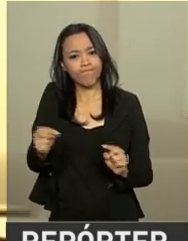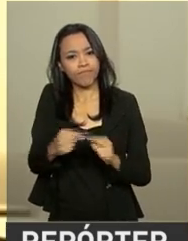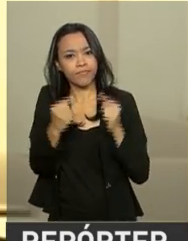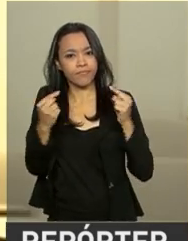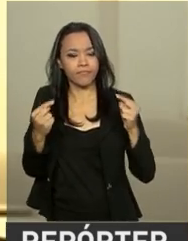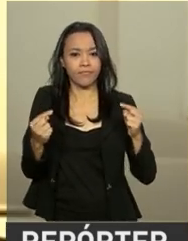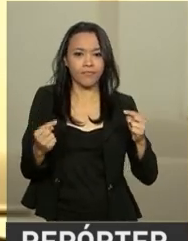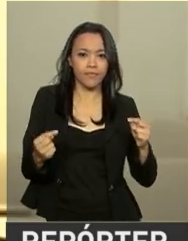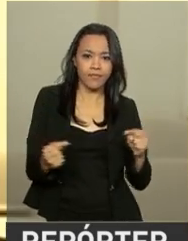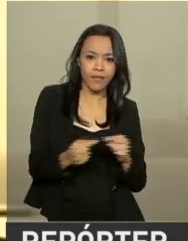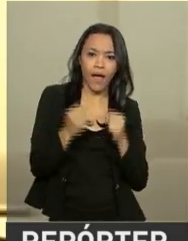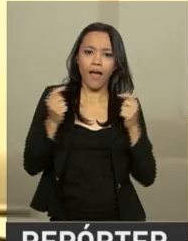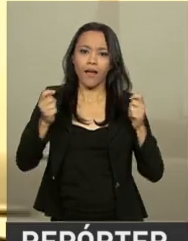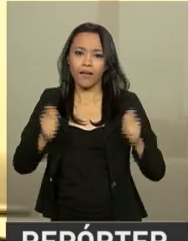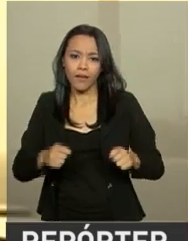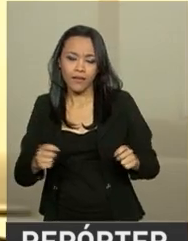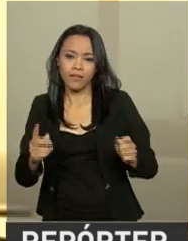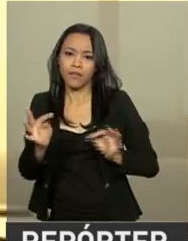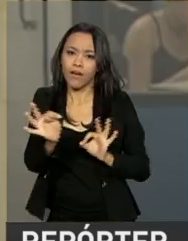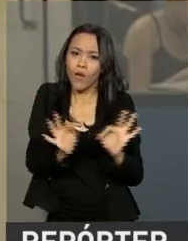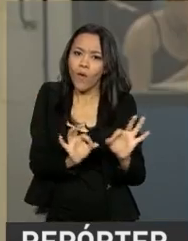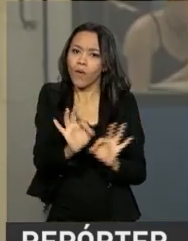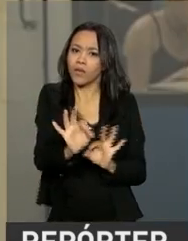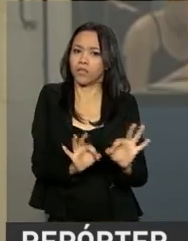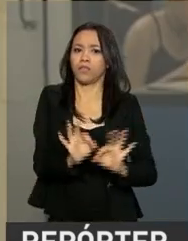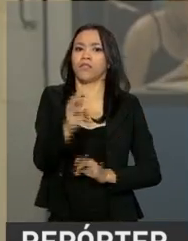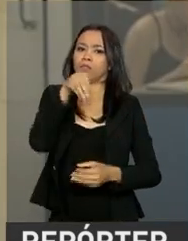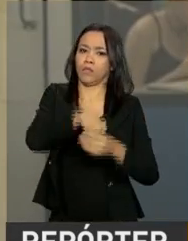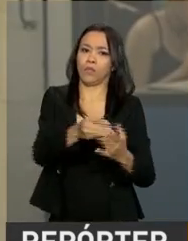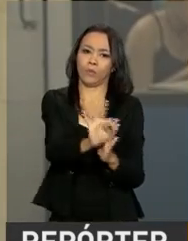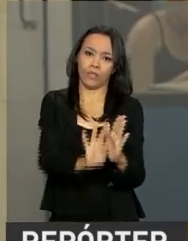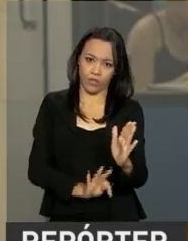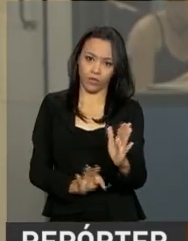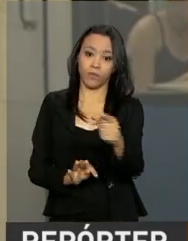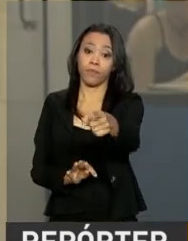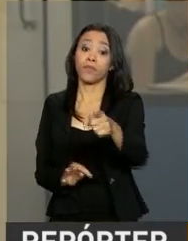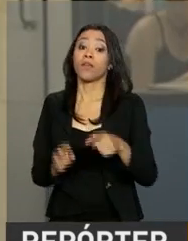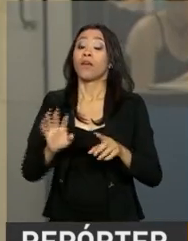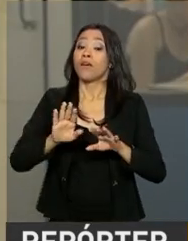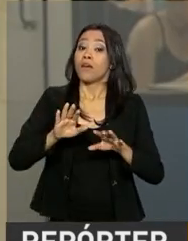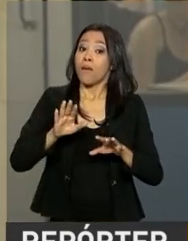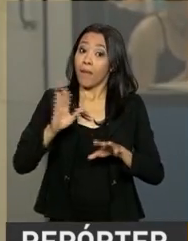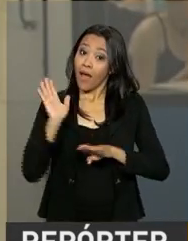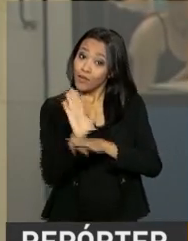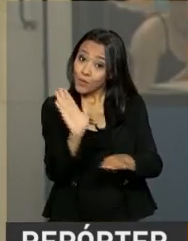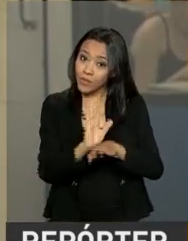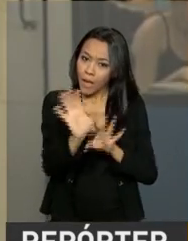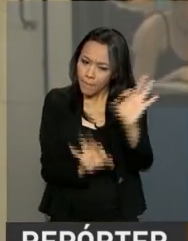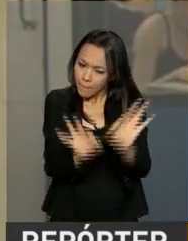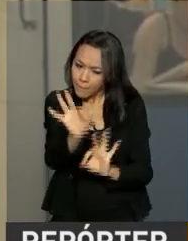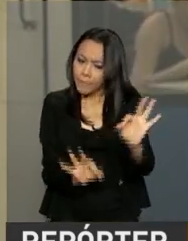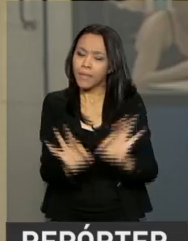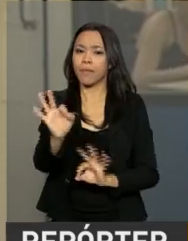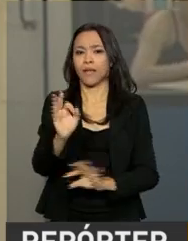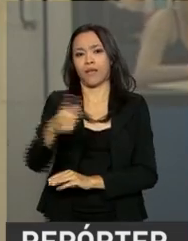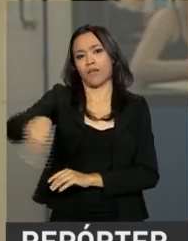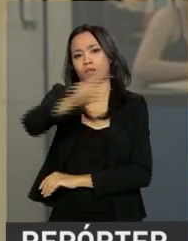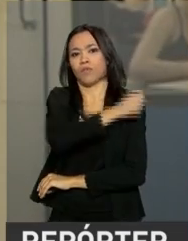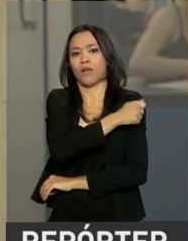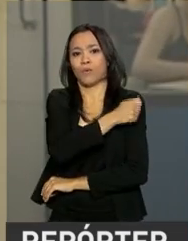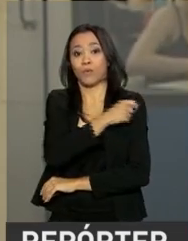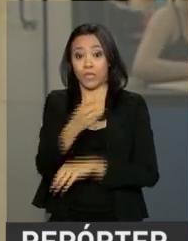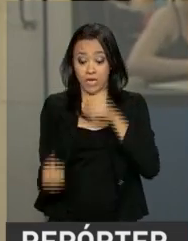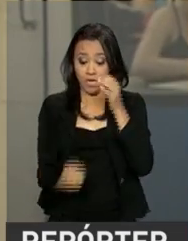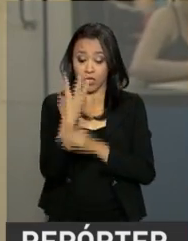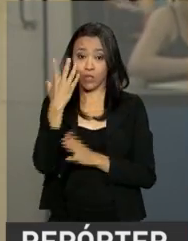no texto O que fica melhor em cada situação para deixar os estudantes mais bem preparados o Inep lançou neste ano a cartilha